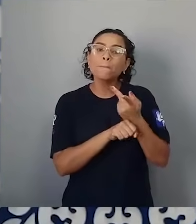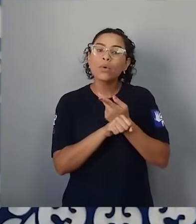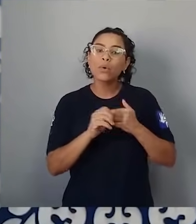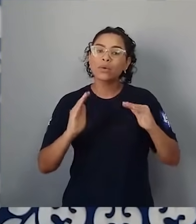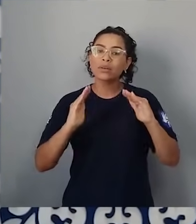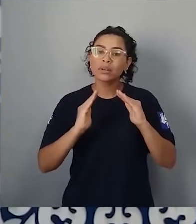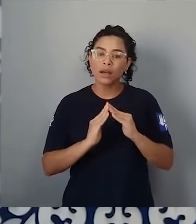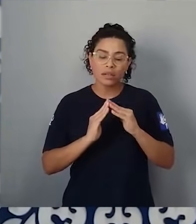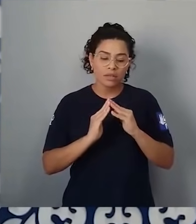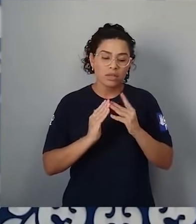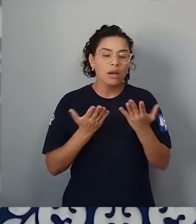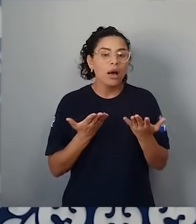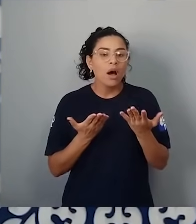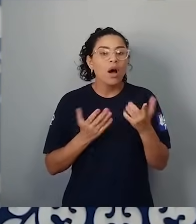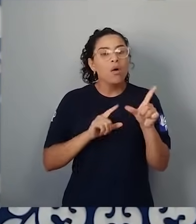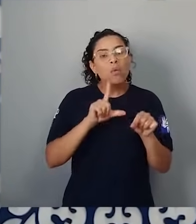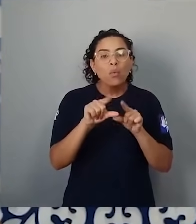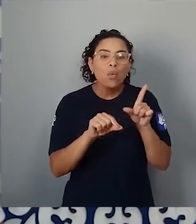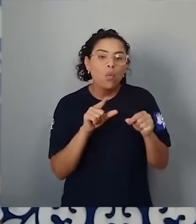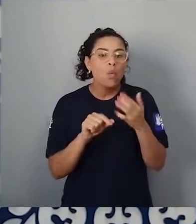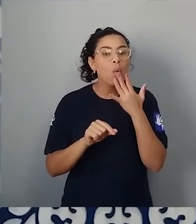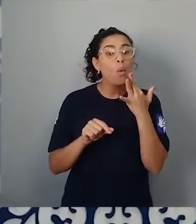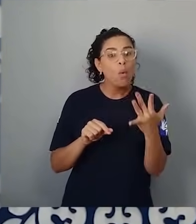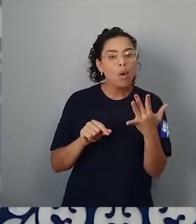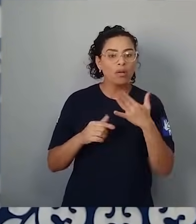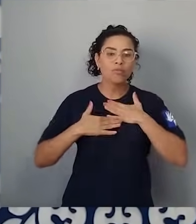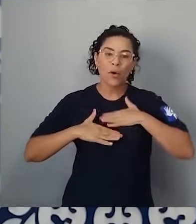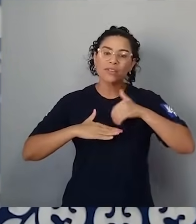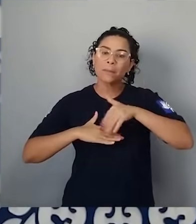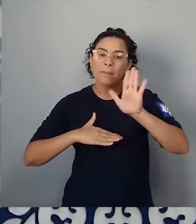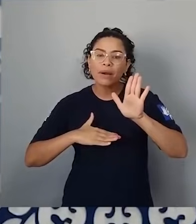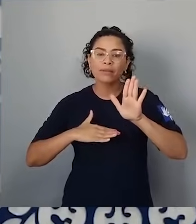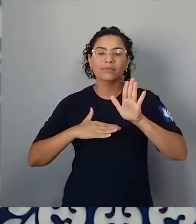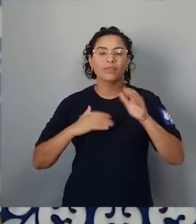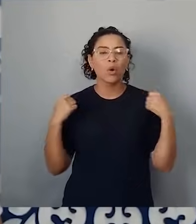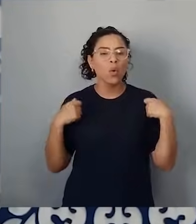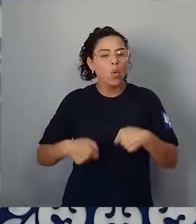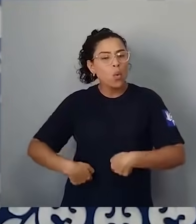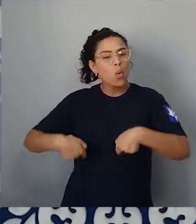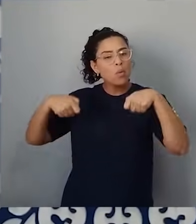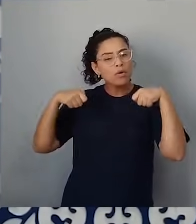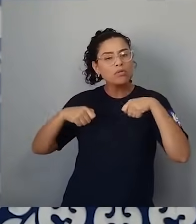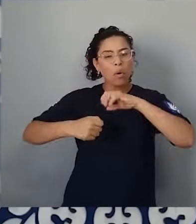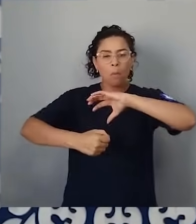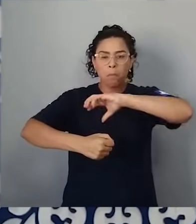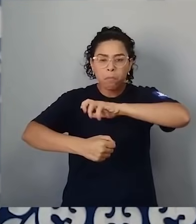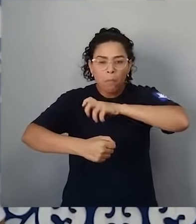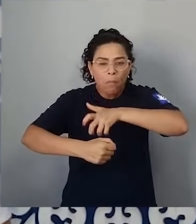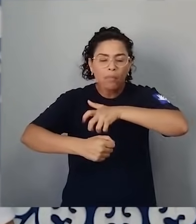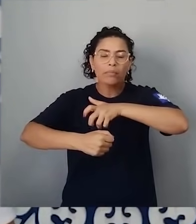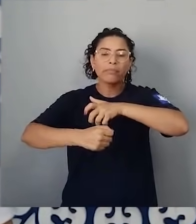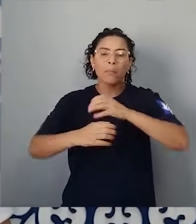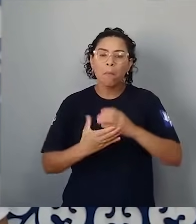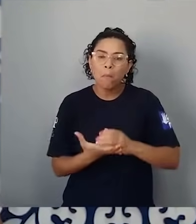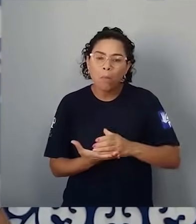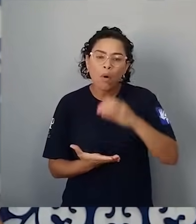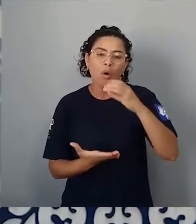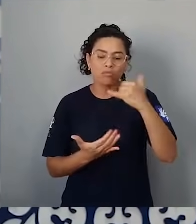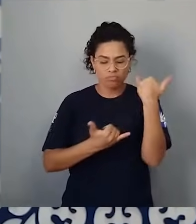sua cor preferida. Pode ser cobertor, tampa de panela, pote, lápis,